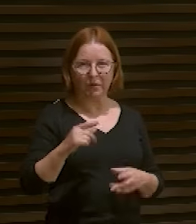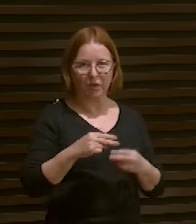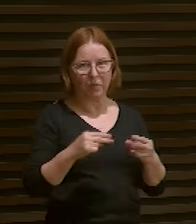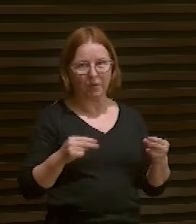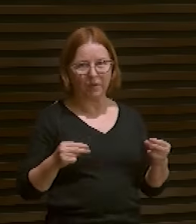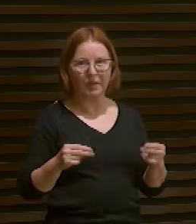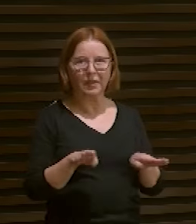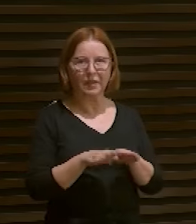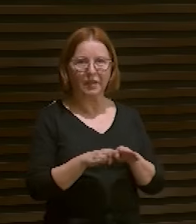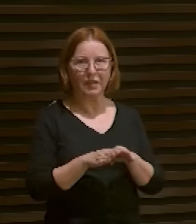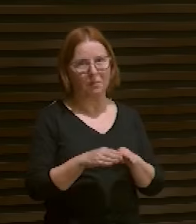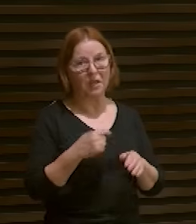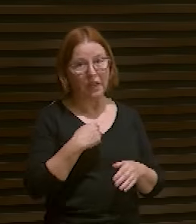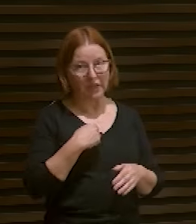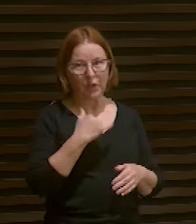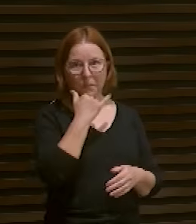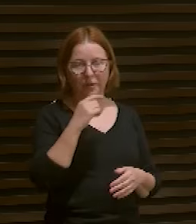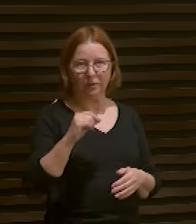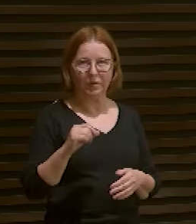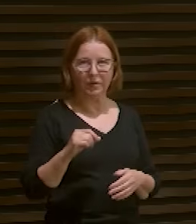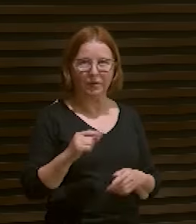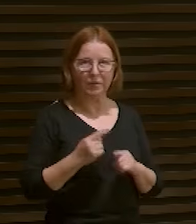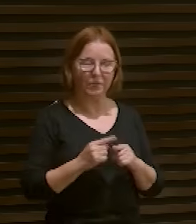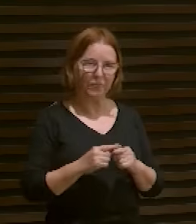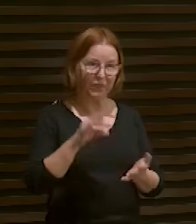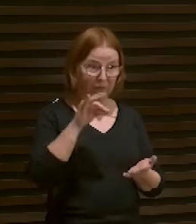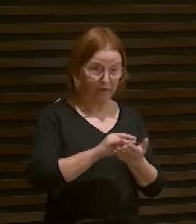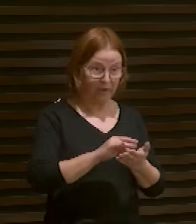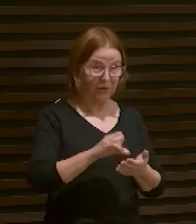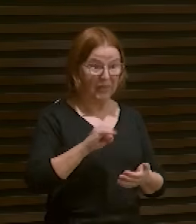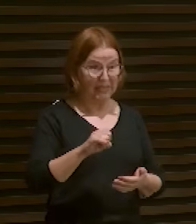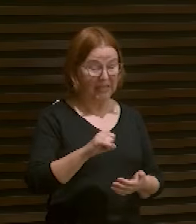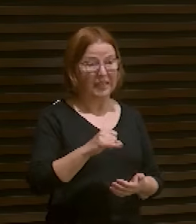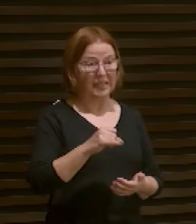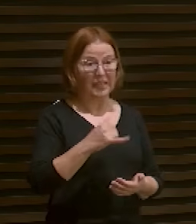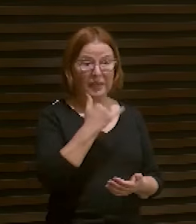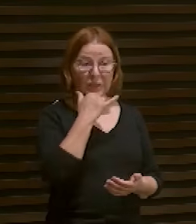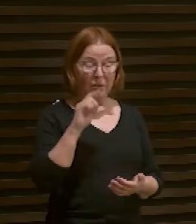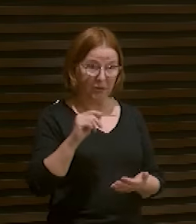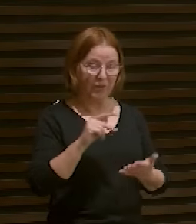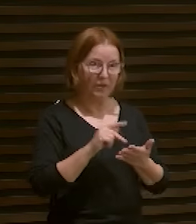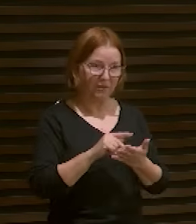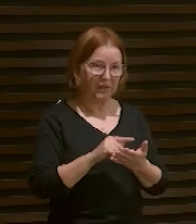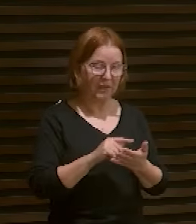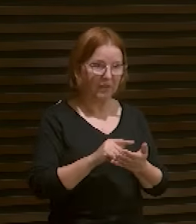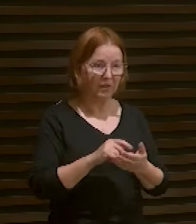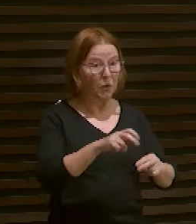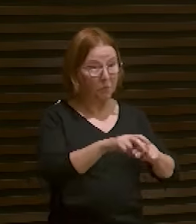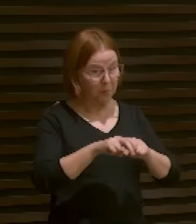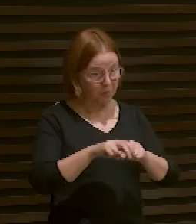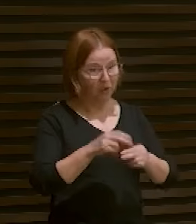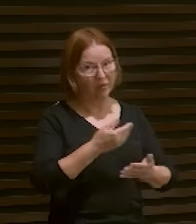que tenho perdoado, se alguma coisa tenho perdoado, por causa de vós o fiz na presença de